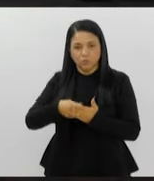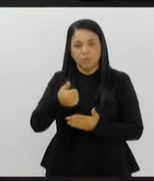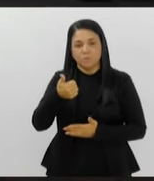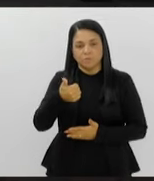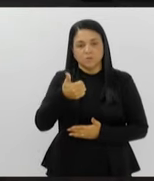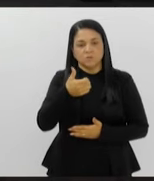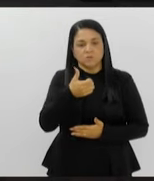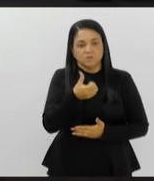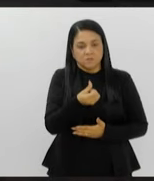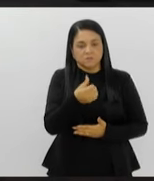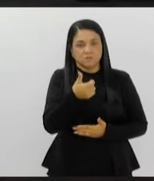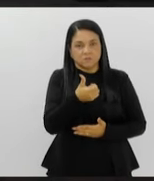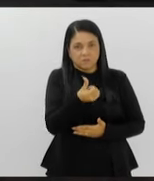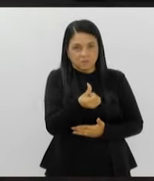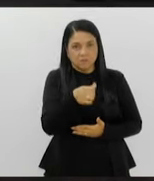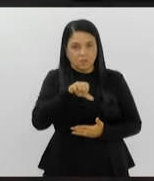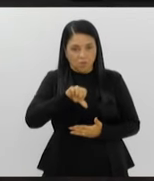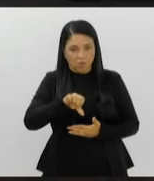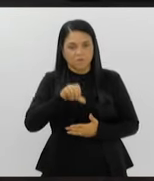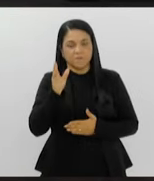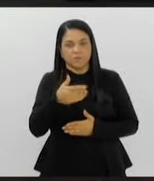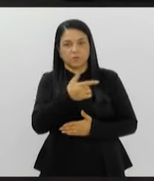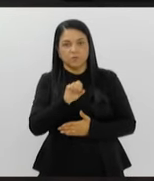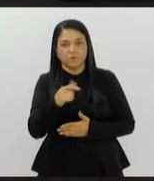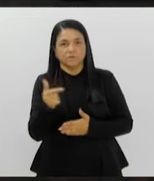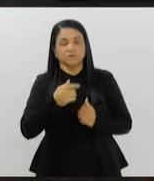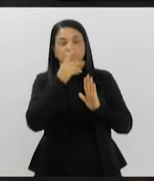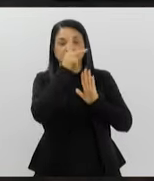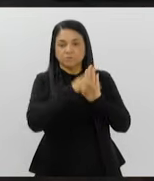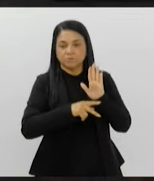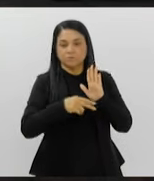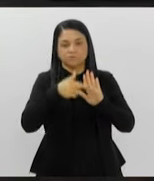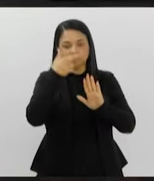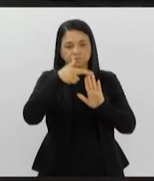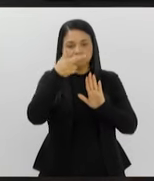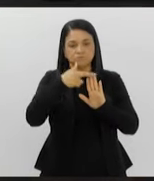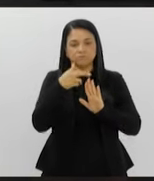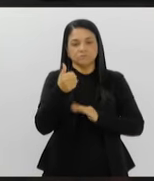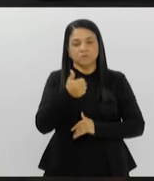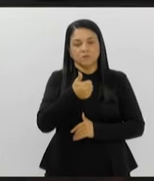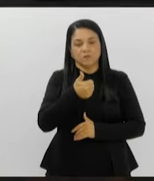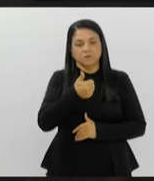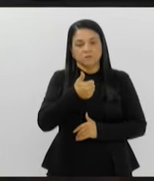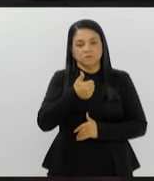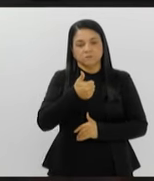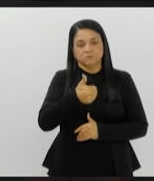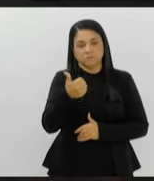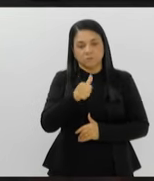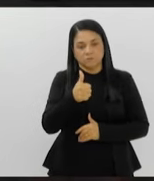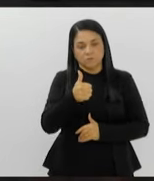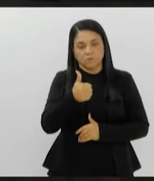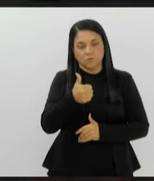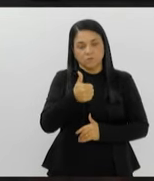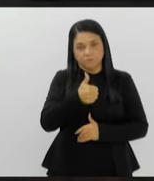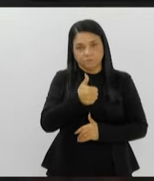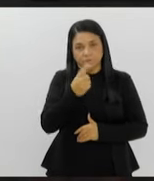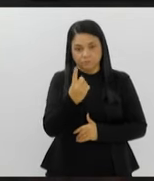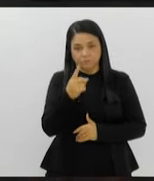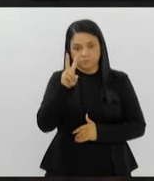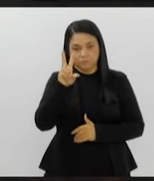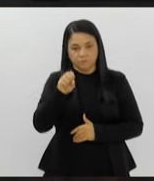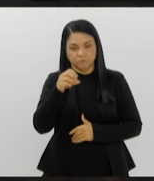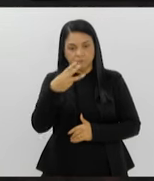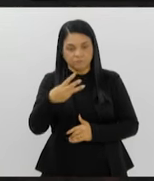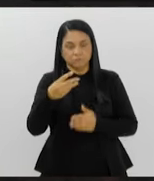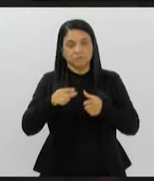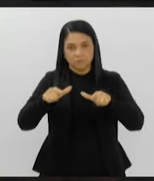1169/2022. Anuncio o projeto de resolução número 153/2023, de autoria do deputado Munir Neto, que concede o diploma